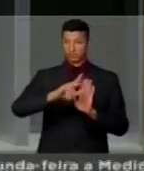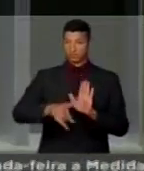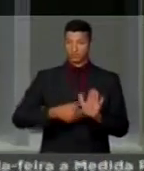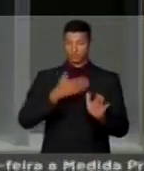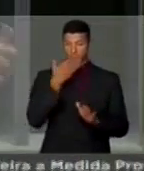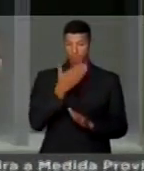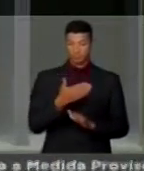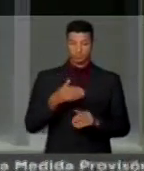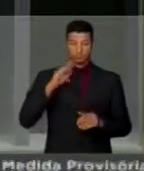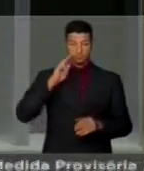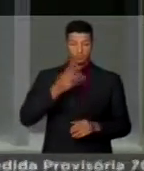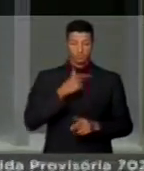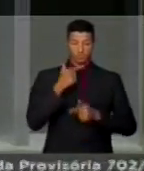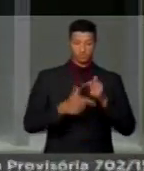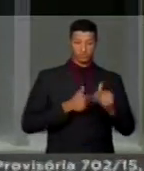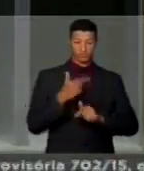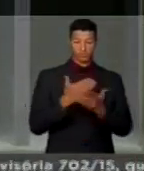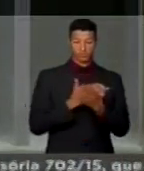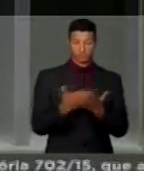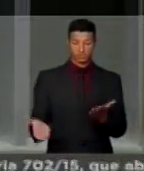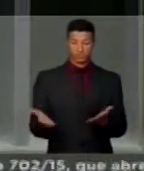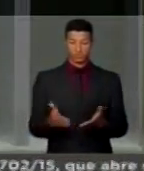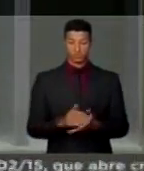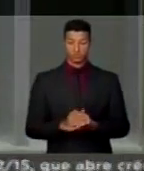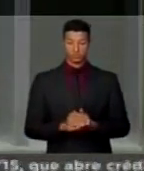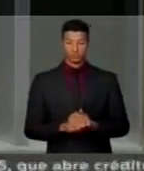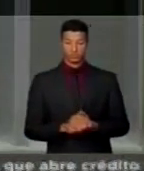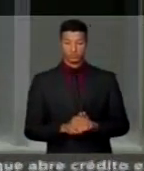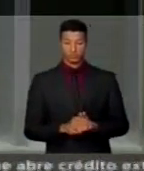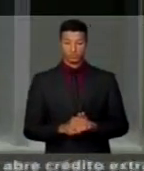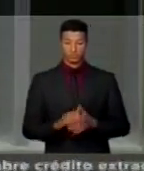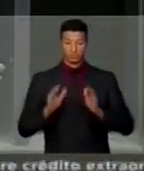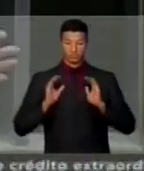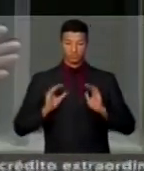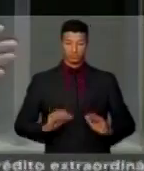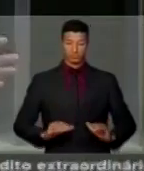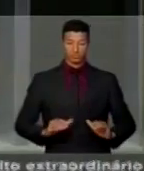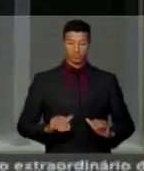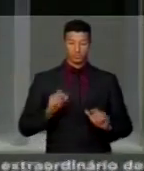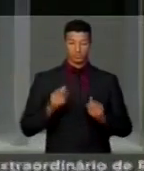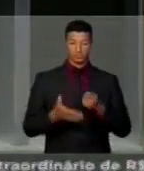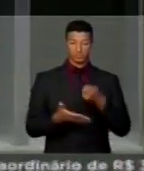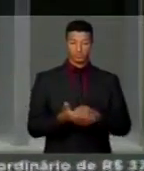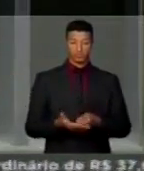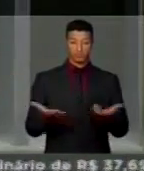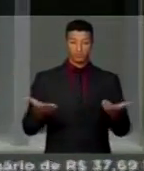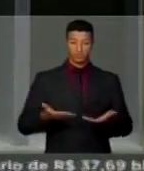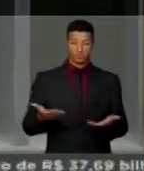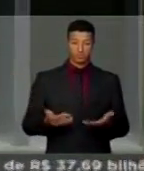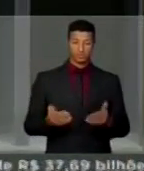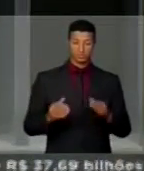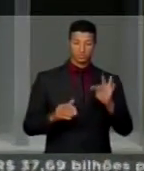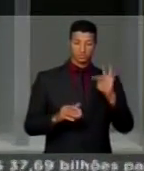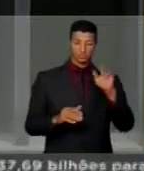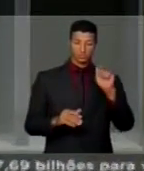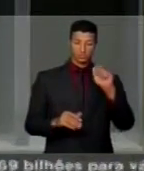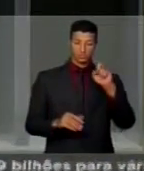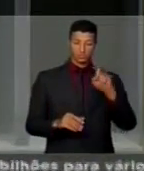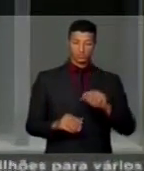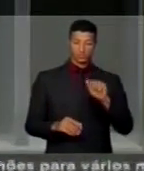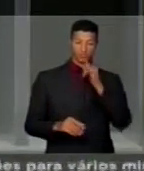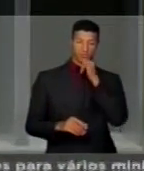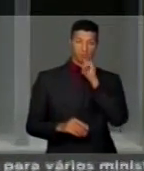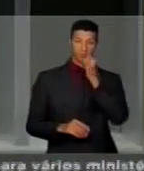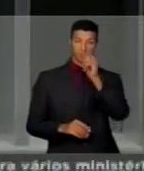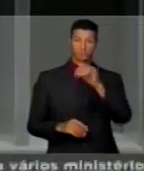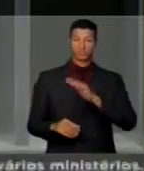centenas, com os milhares de empregos perdidos. O cidadão que paga hoje a taxa de energia elétrica, a